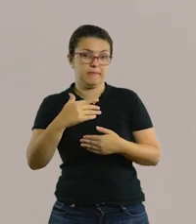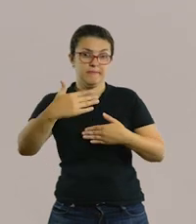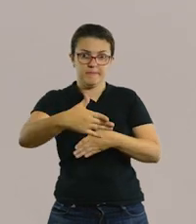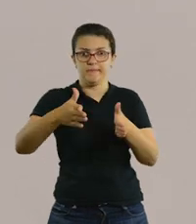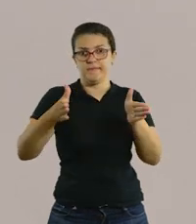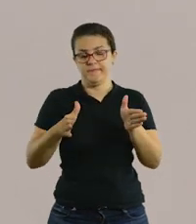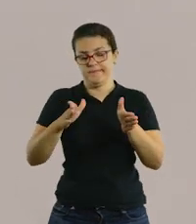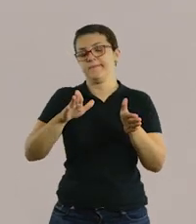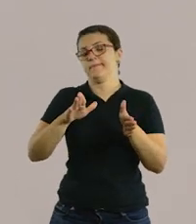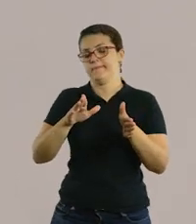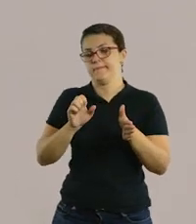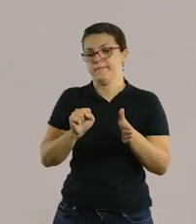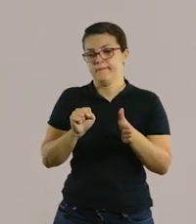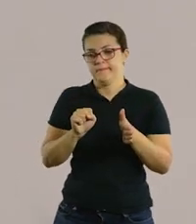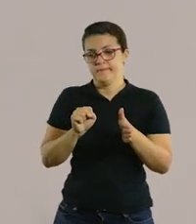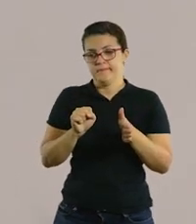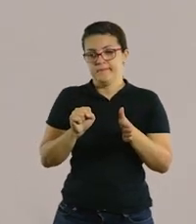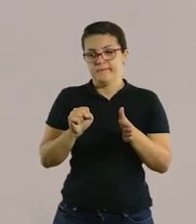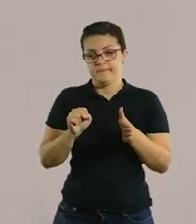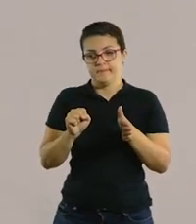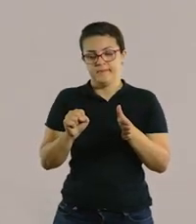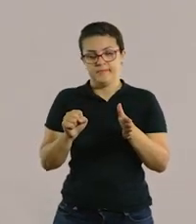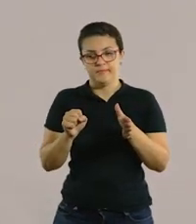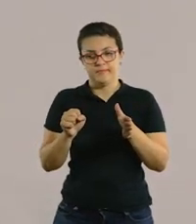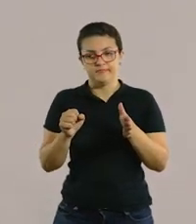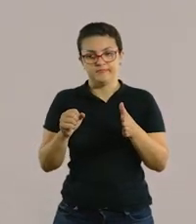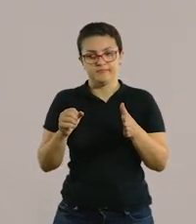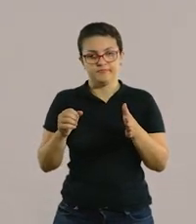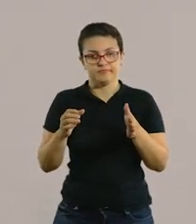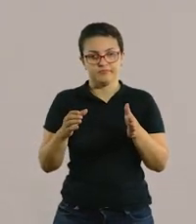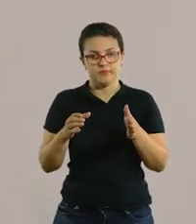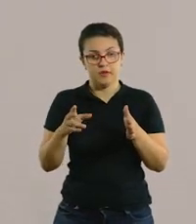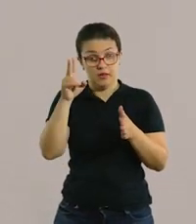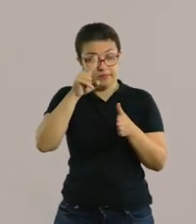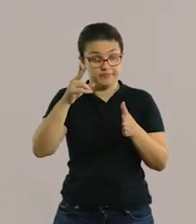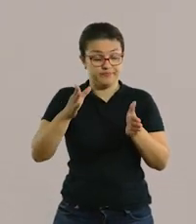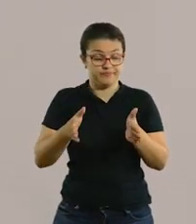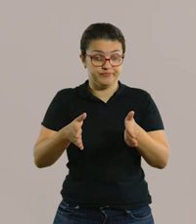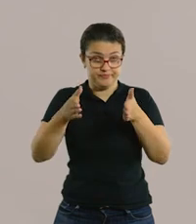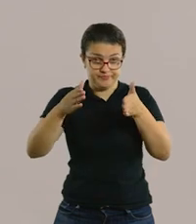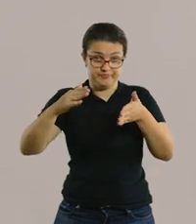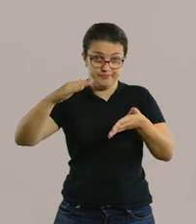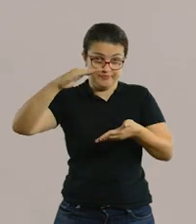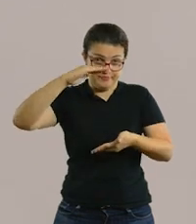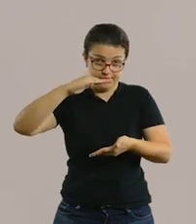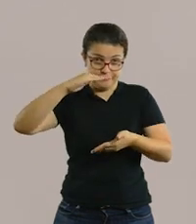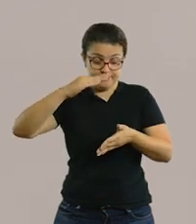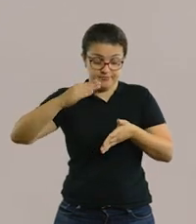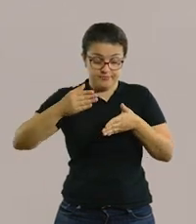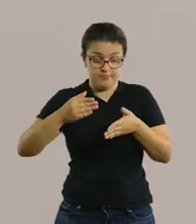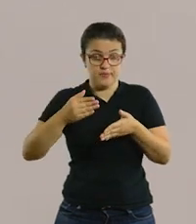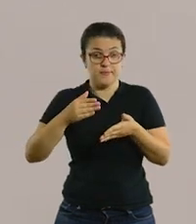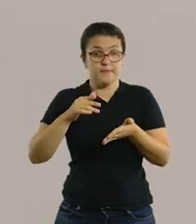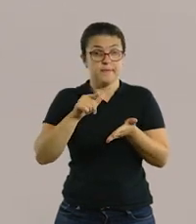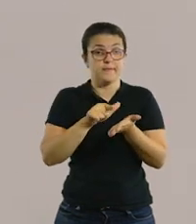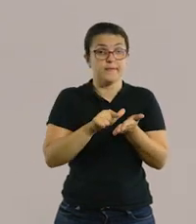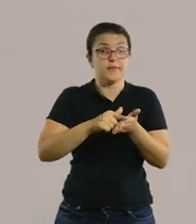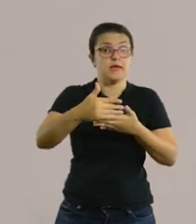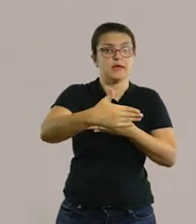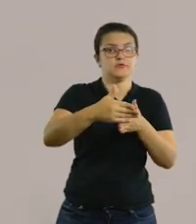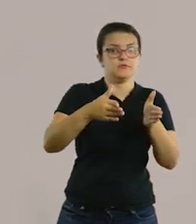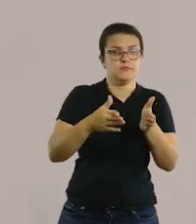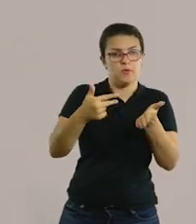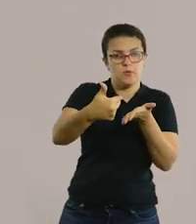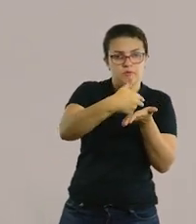dispõem em casa, para colar na parte da frente aqui e dar esse formato, porque é o papelão que vai dar esse